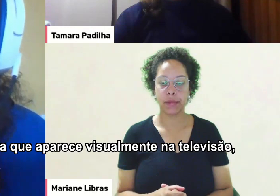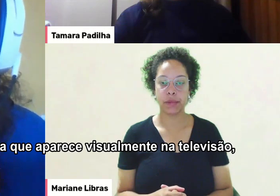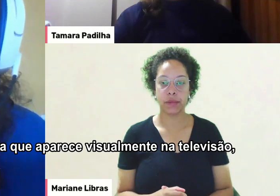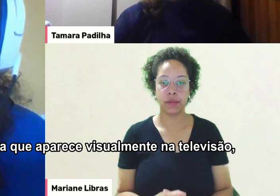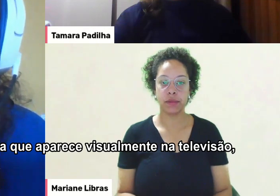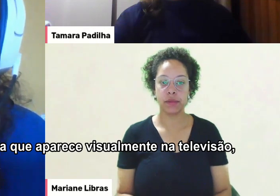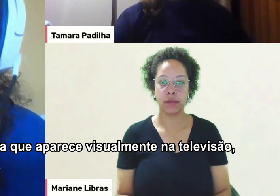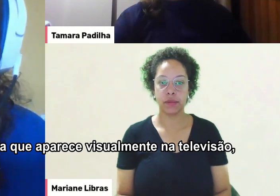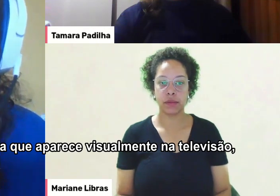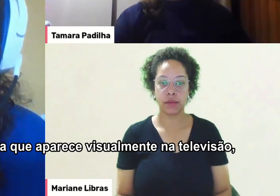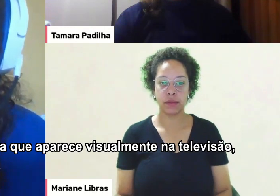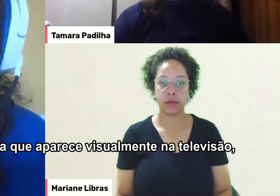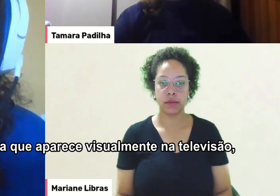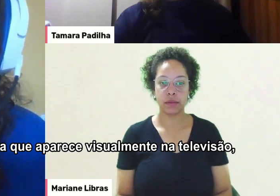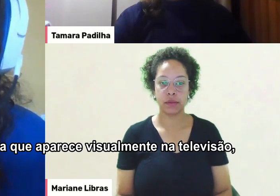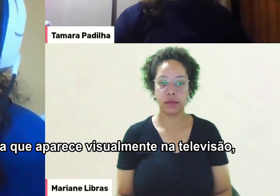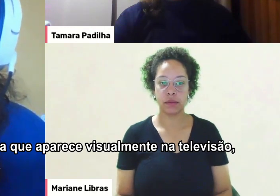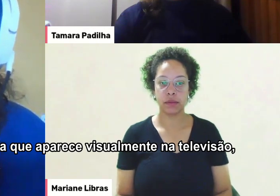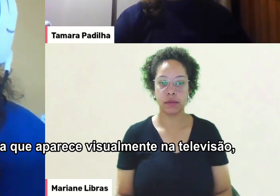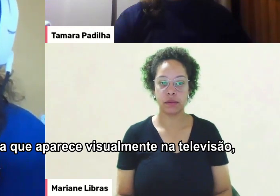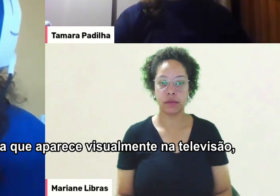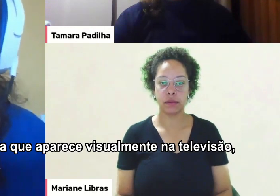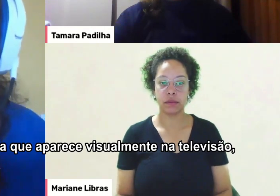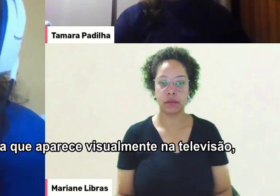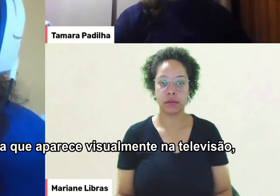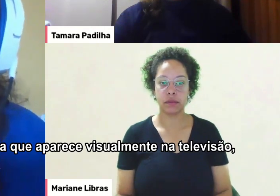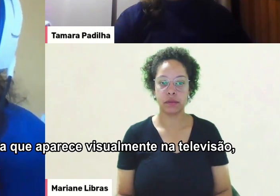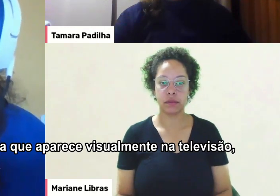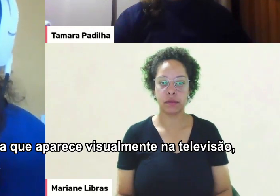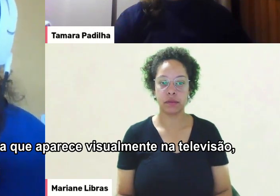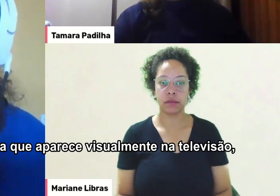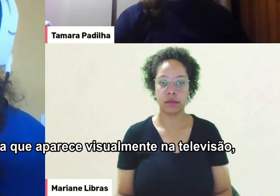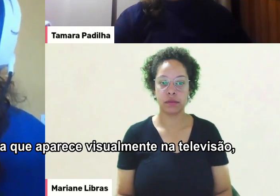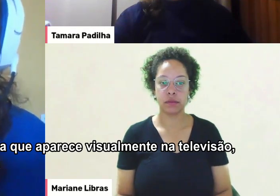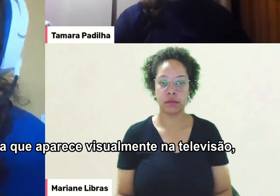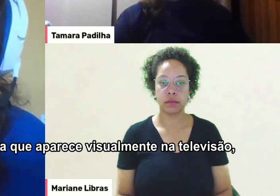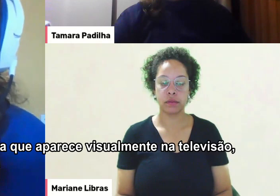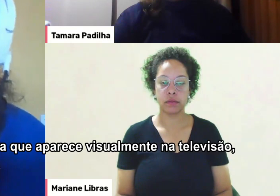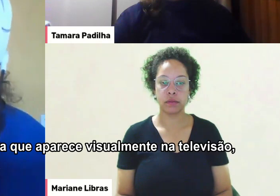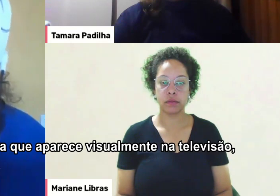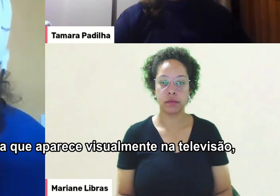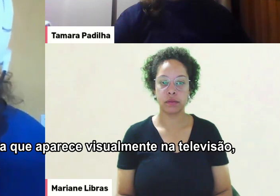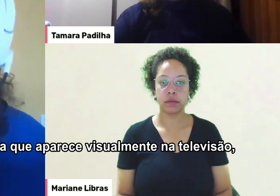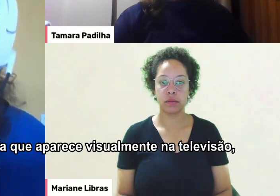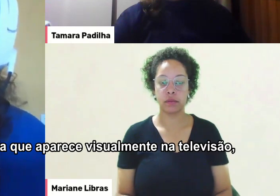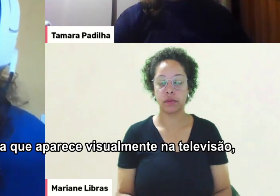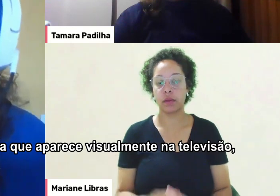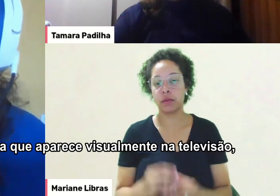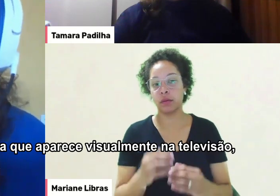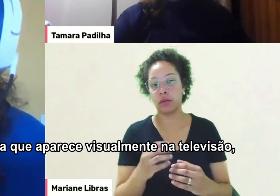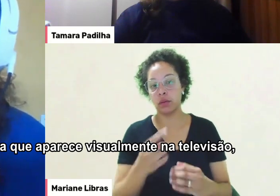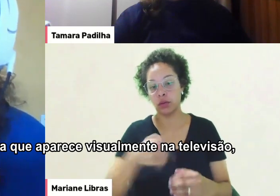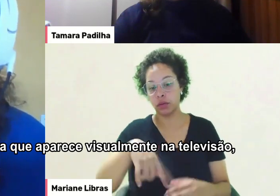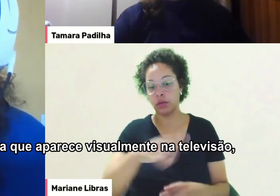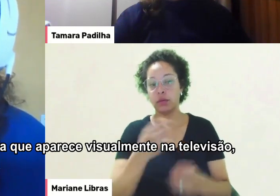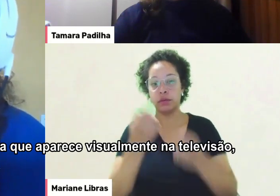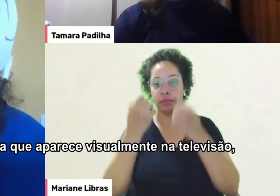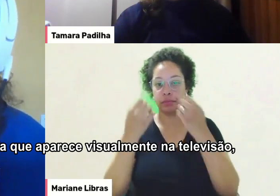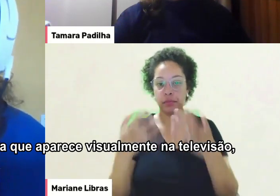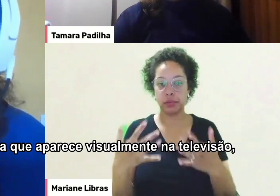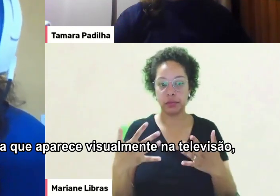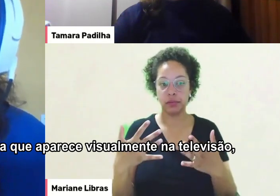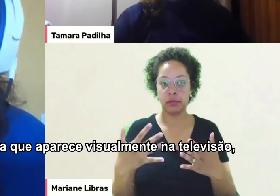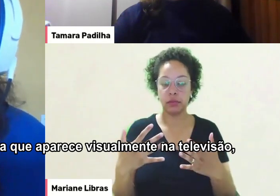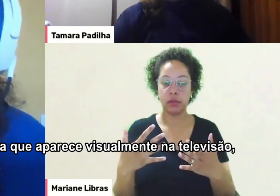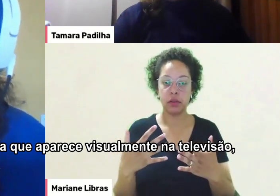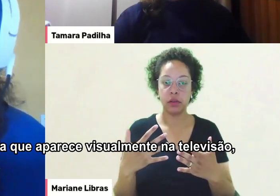Bom, para quem não conhece a audiodescrição ou não ouviu em alguma série, algum filme, nós vamos falar aqui para vocês sobre as